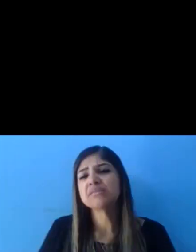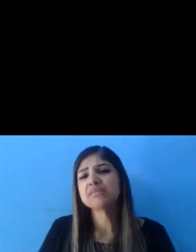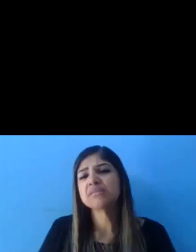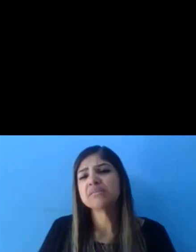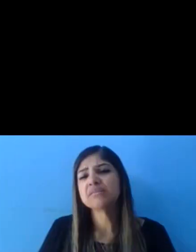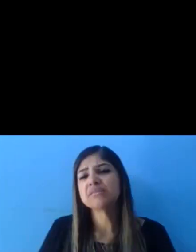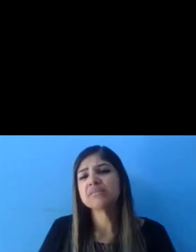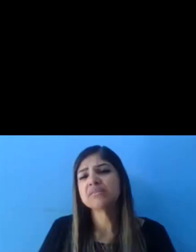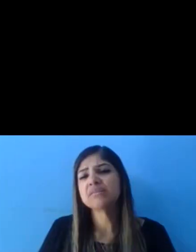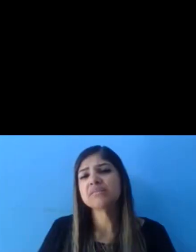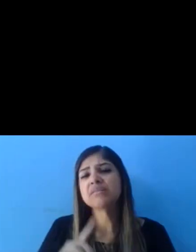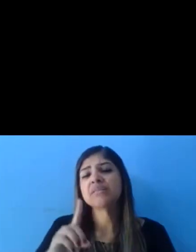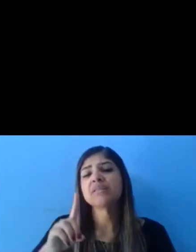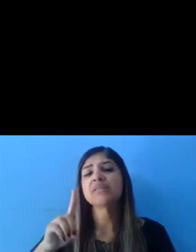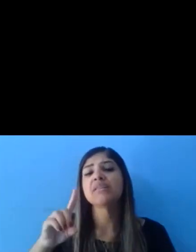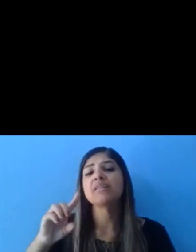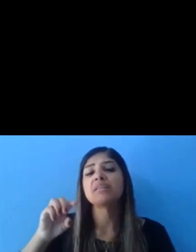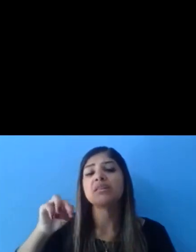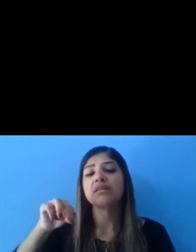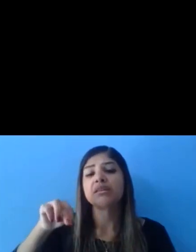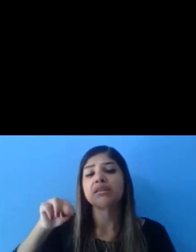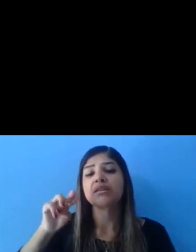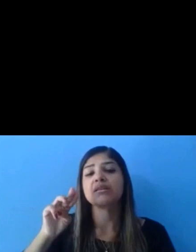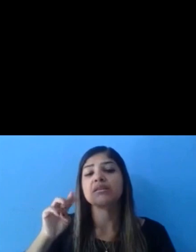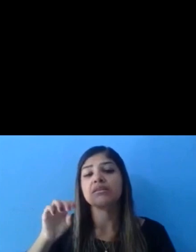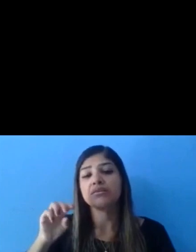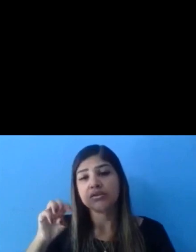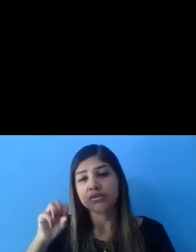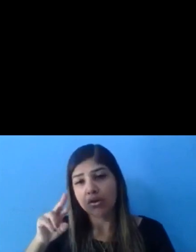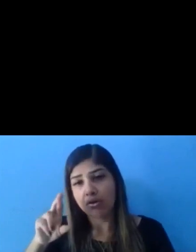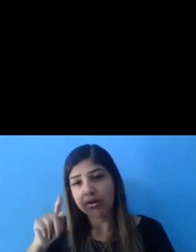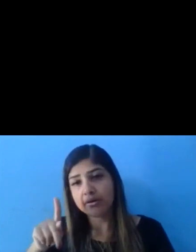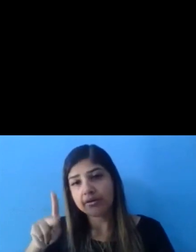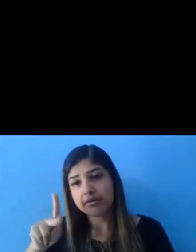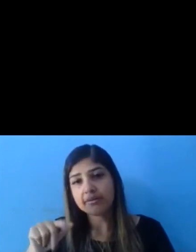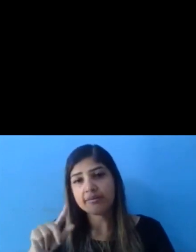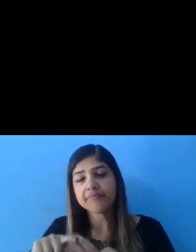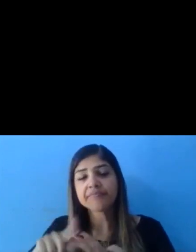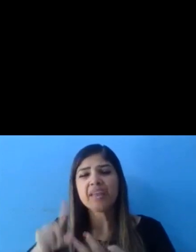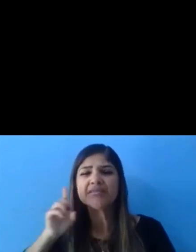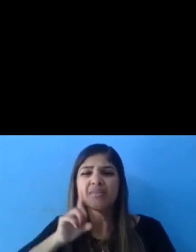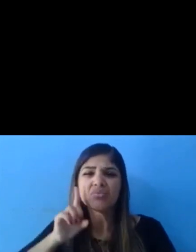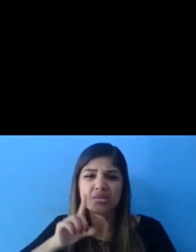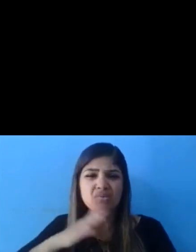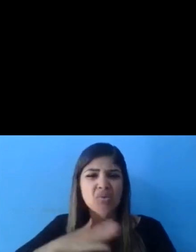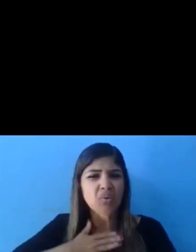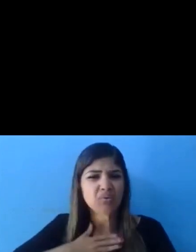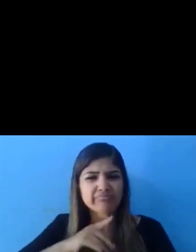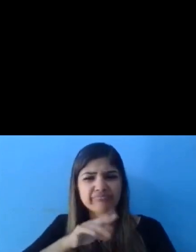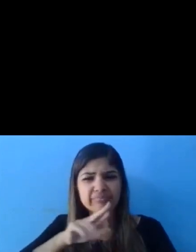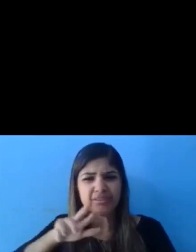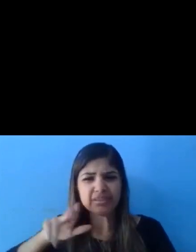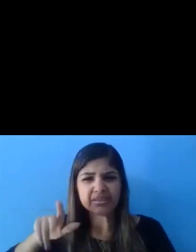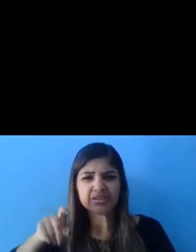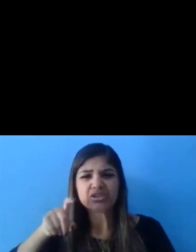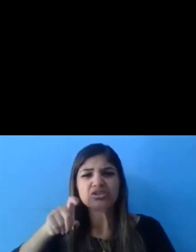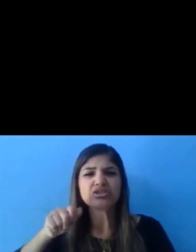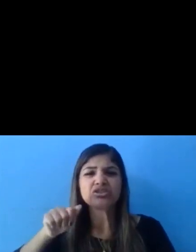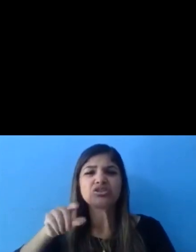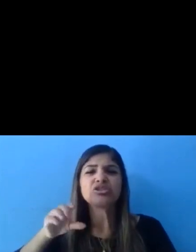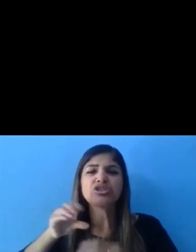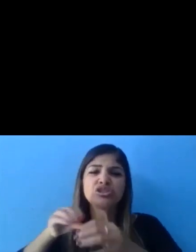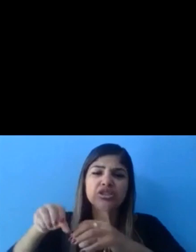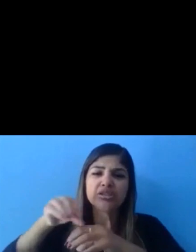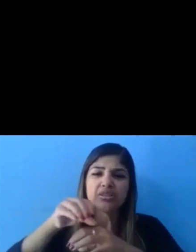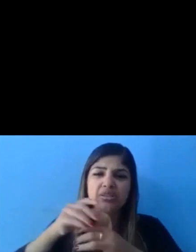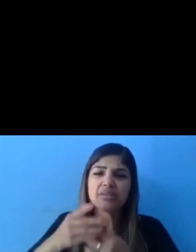Para mim, o The Daily do New York Times é muito bom, do Wall Street Journal é muito bom, Mayo Clinic nos Estados Unidos eu ouvia, Xadrez Verbal eu ouvia